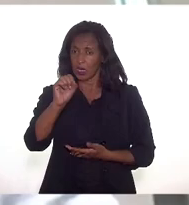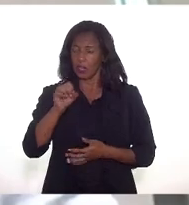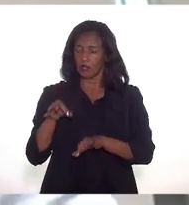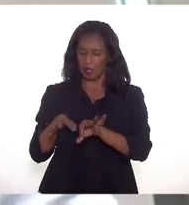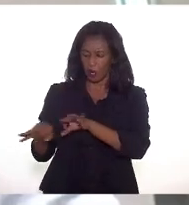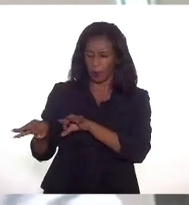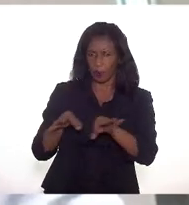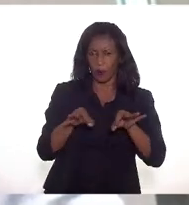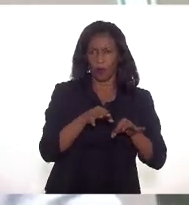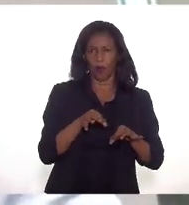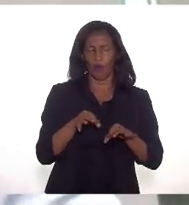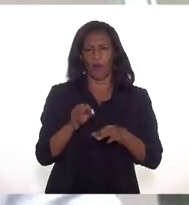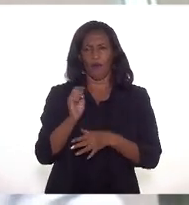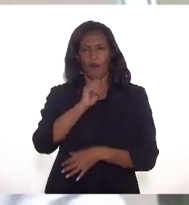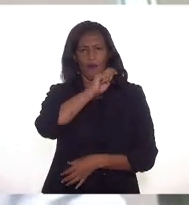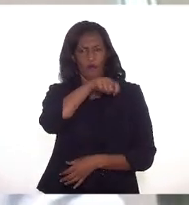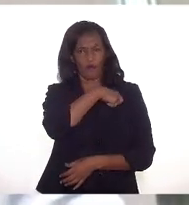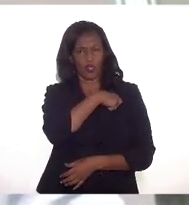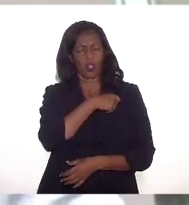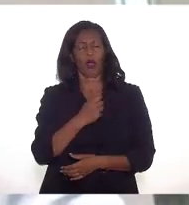plano de recuperação fiscal, com certeza,